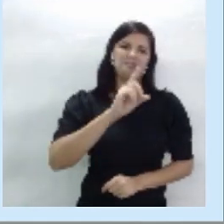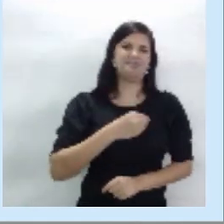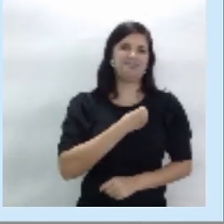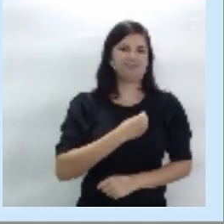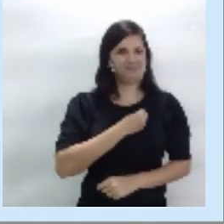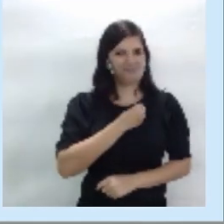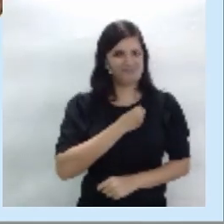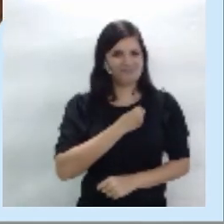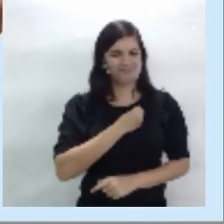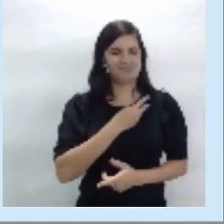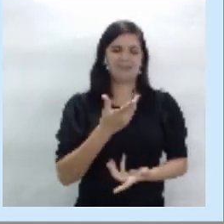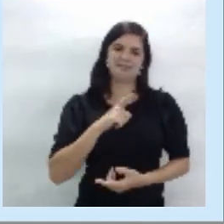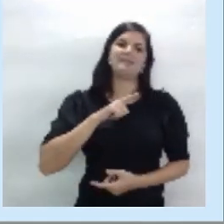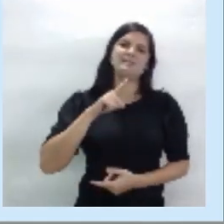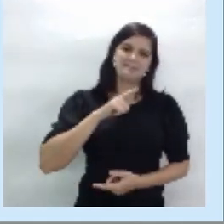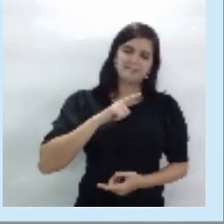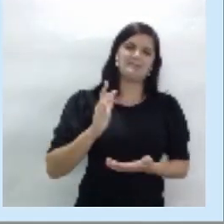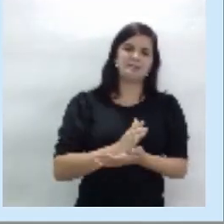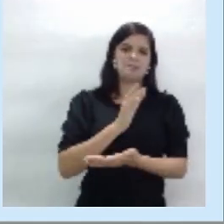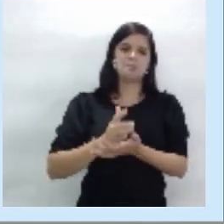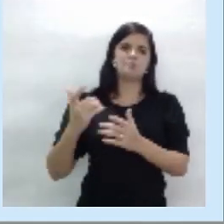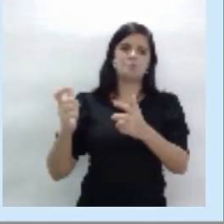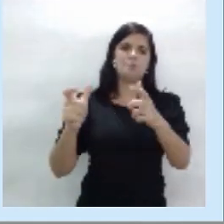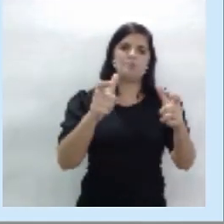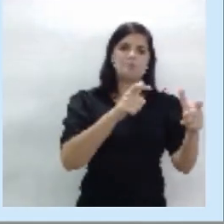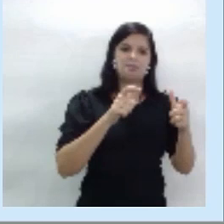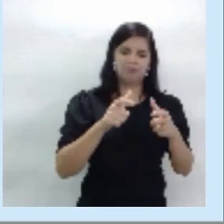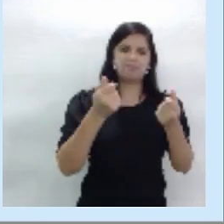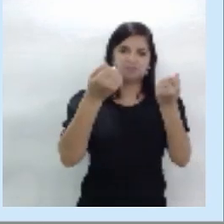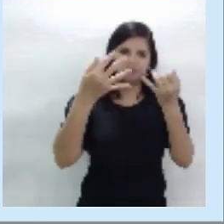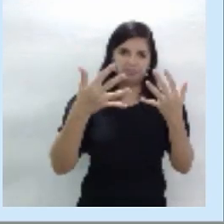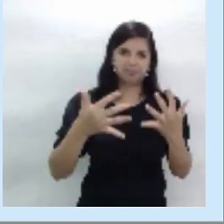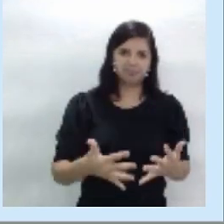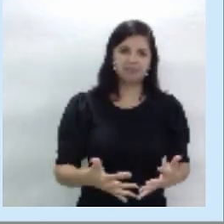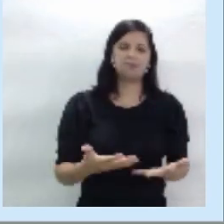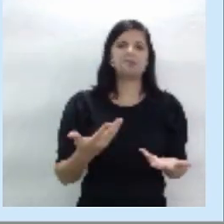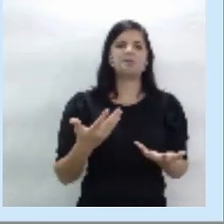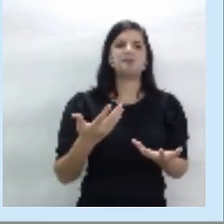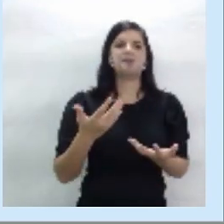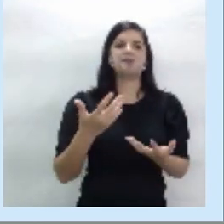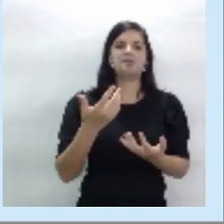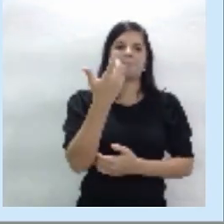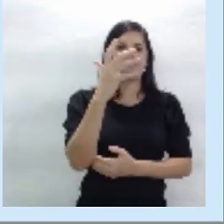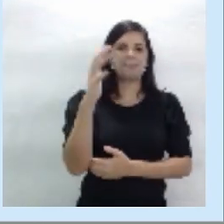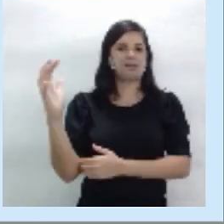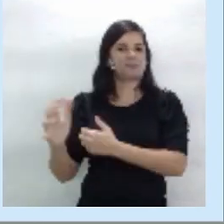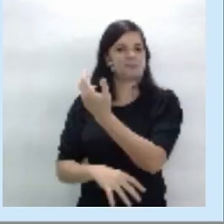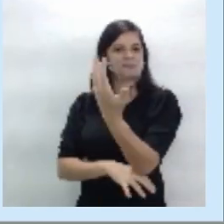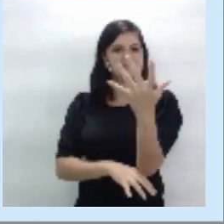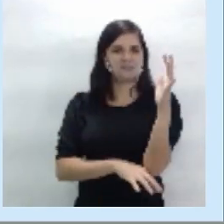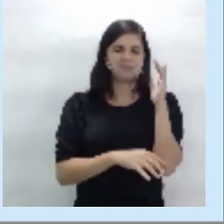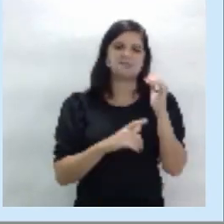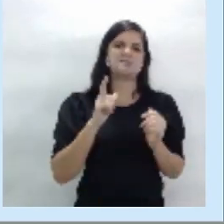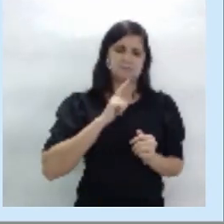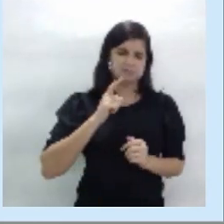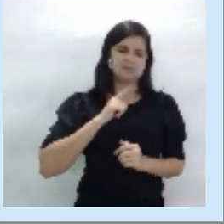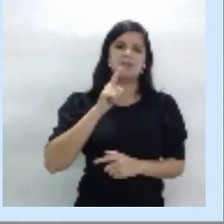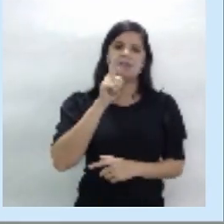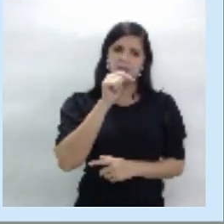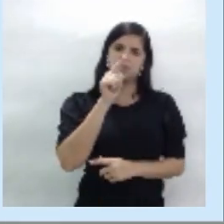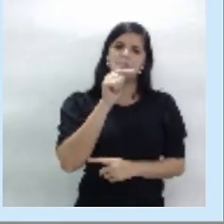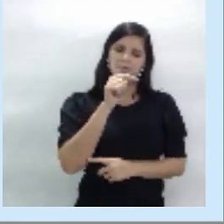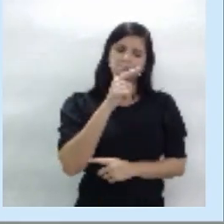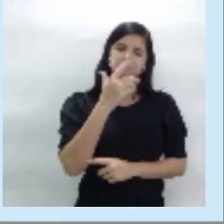mas existem aí alguns ambientes que a gente vai falar um pouquinho, que estão na paisagem, né, e que possuem água abundante. Isso